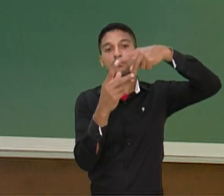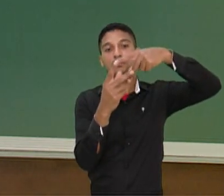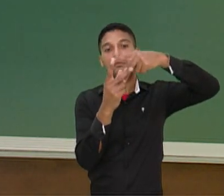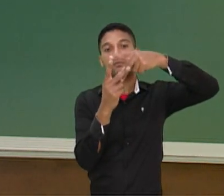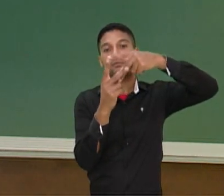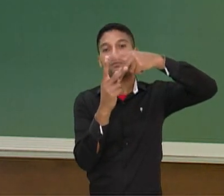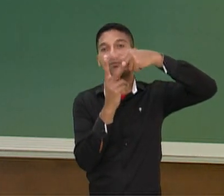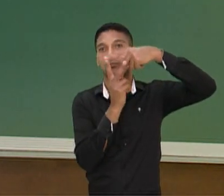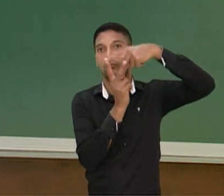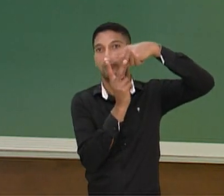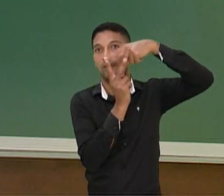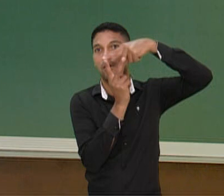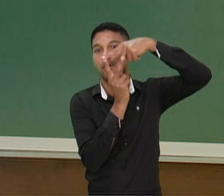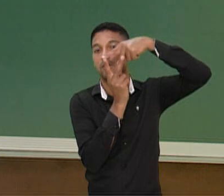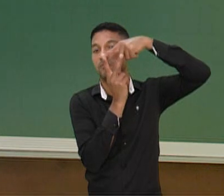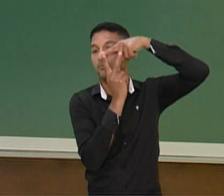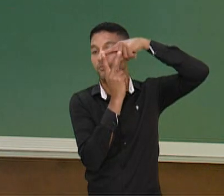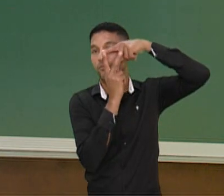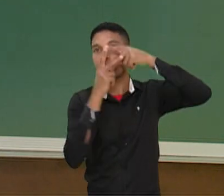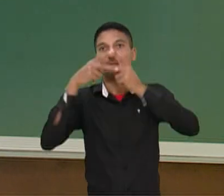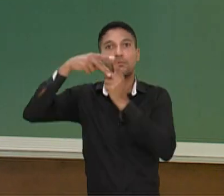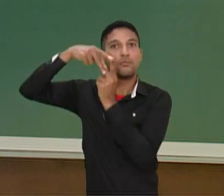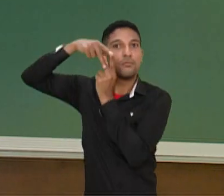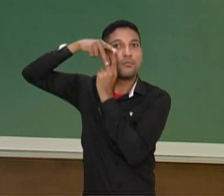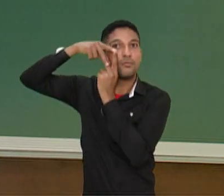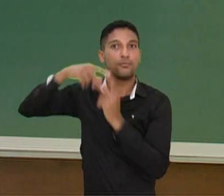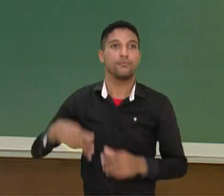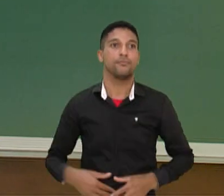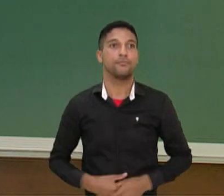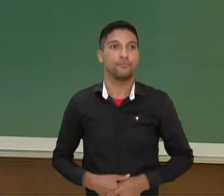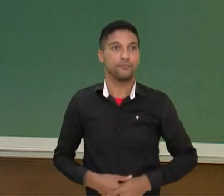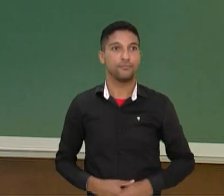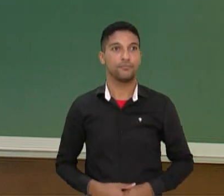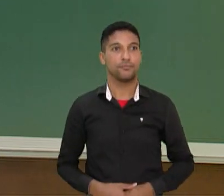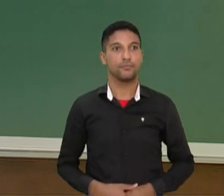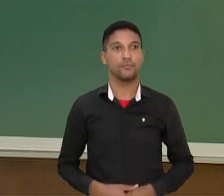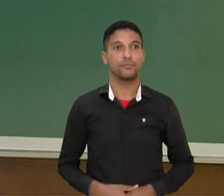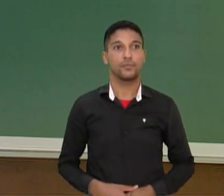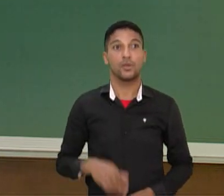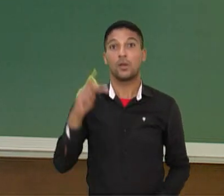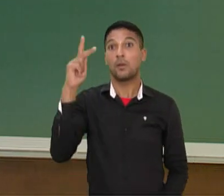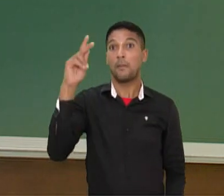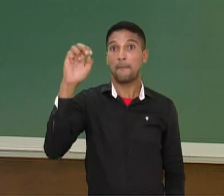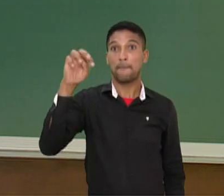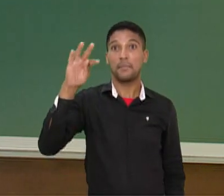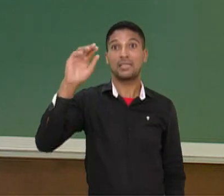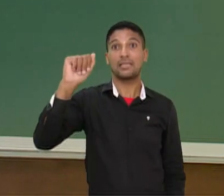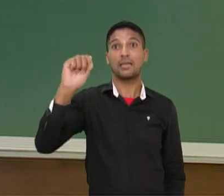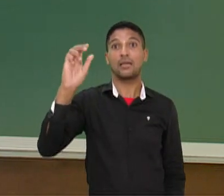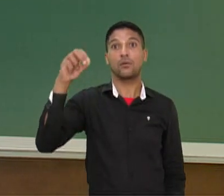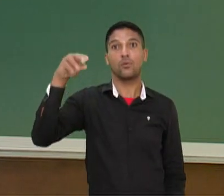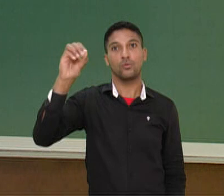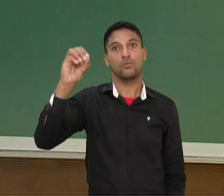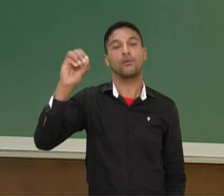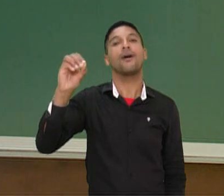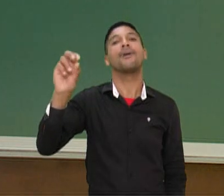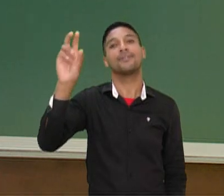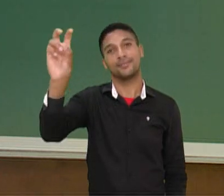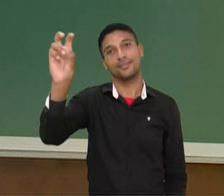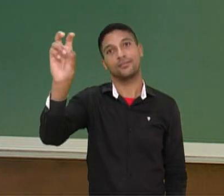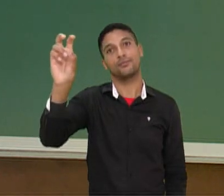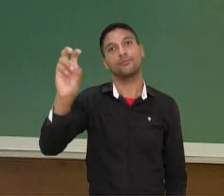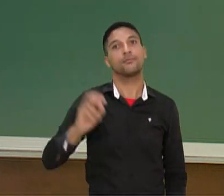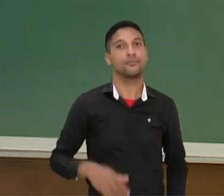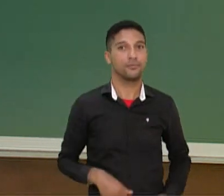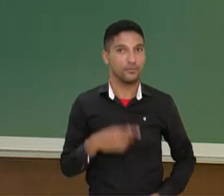fazer. Dividimos, ele tem 5 lados. Quantos triângulos? 3. Número de